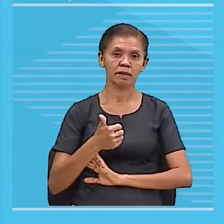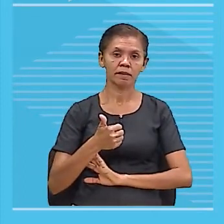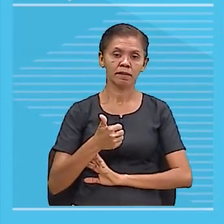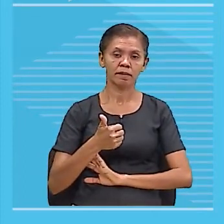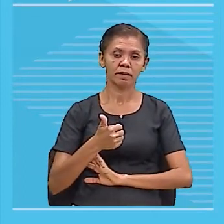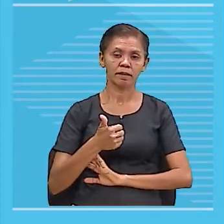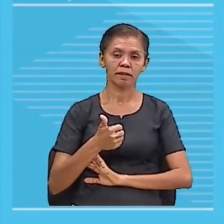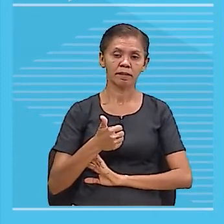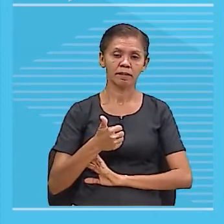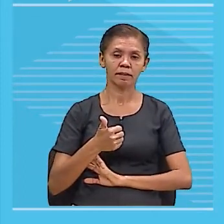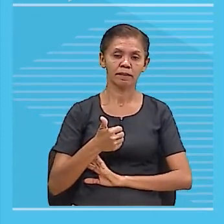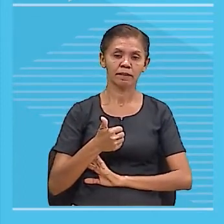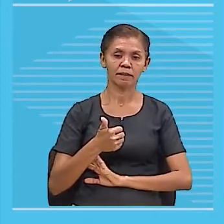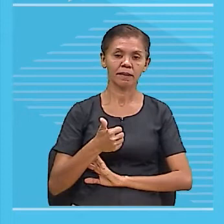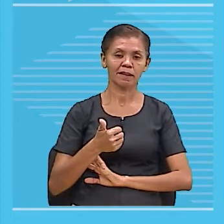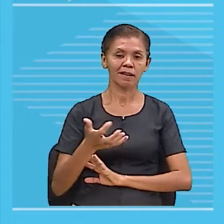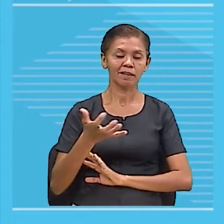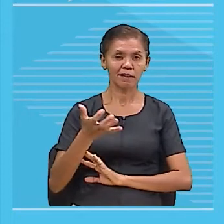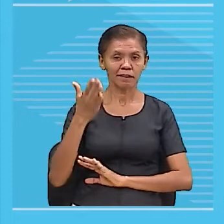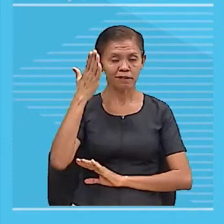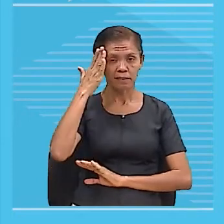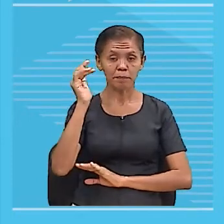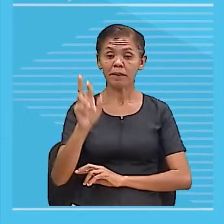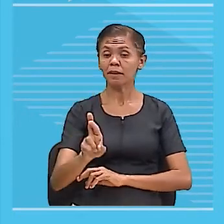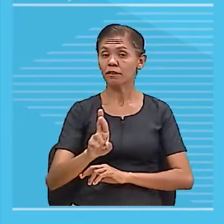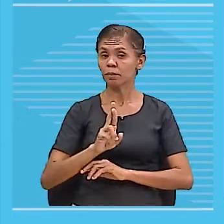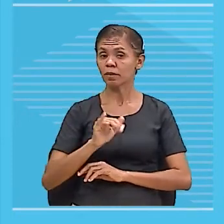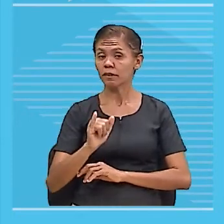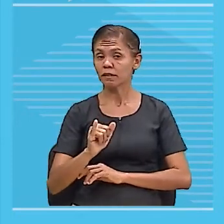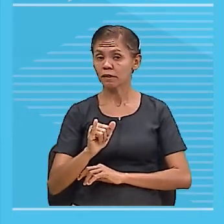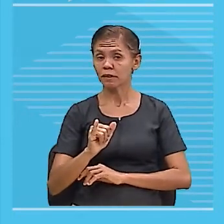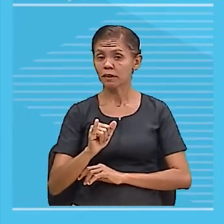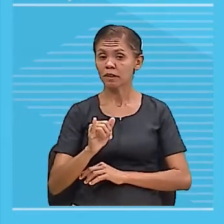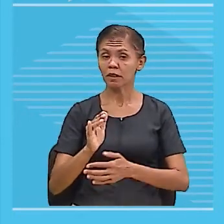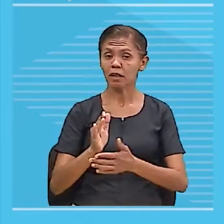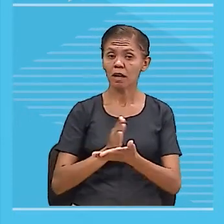Quero saber se ficou tudo ok, se ficou alguma dúvida.